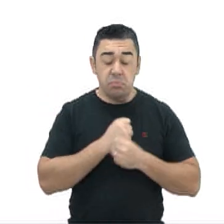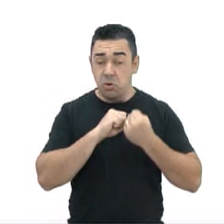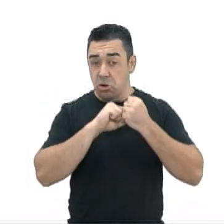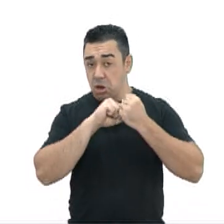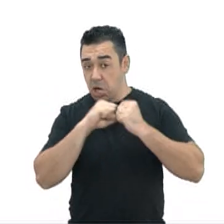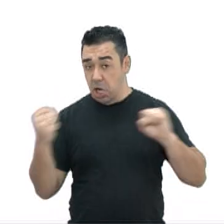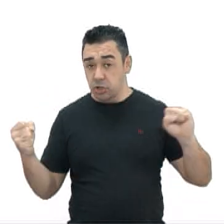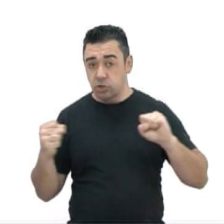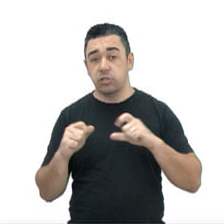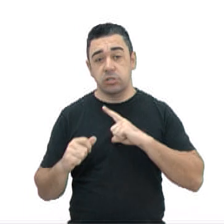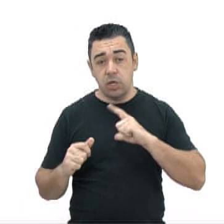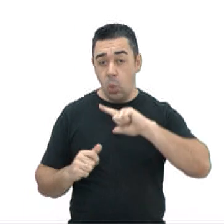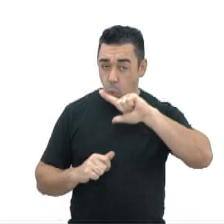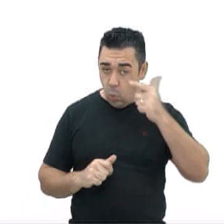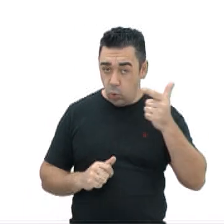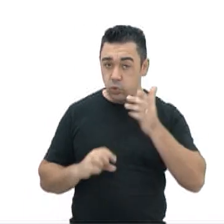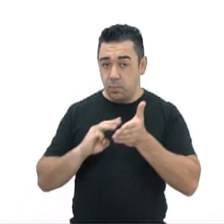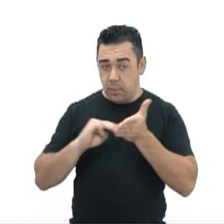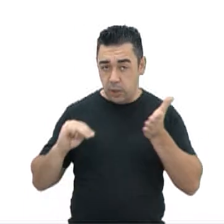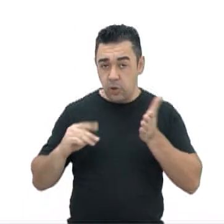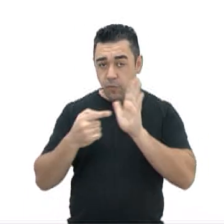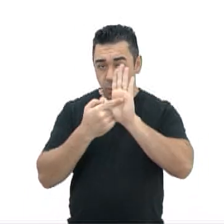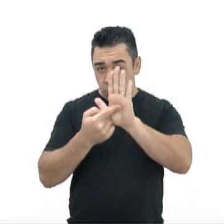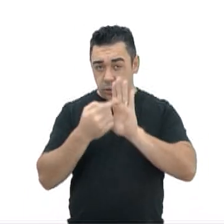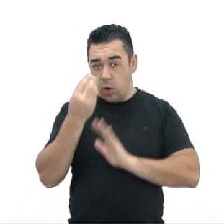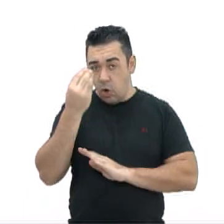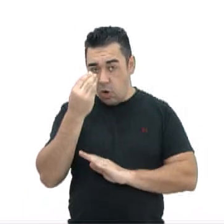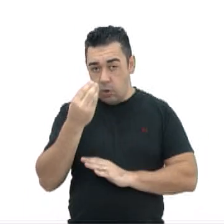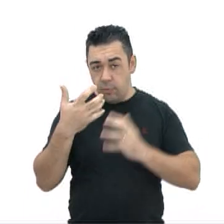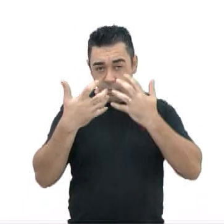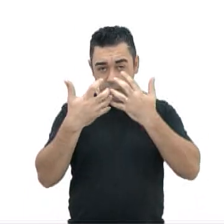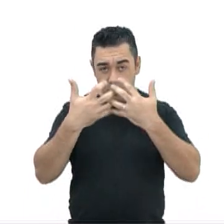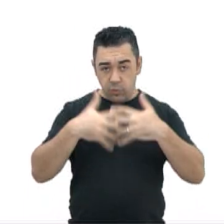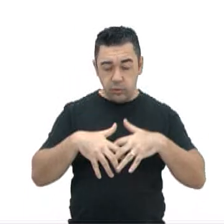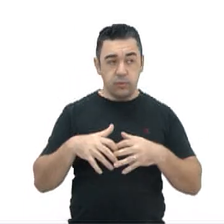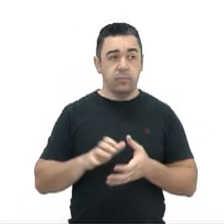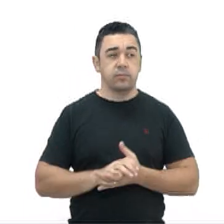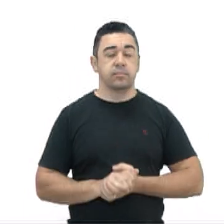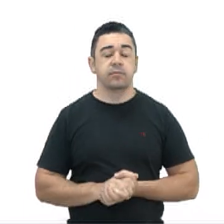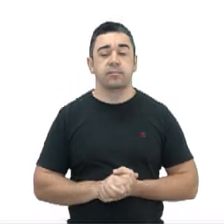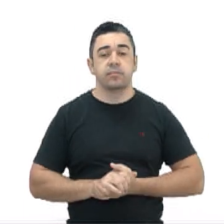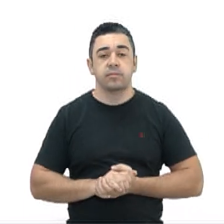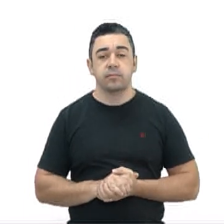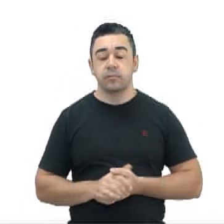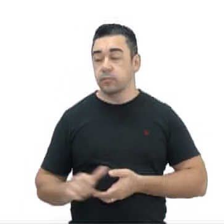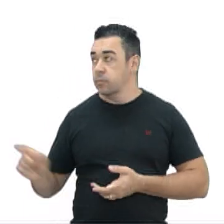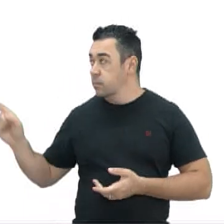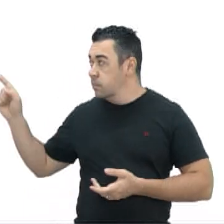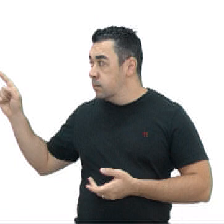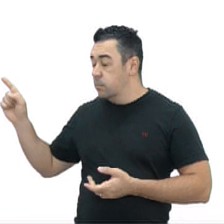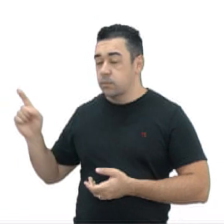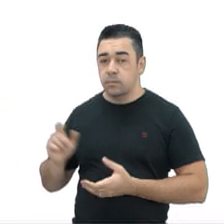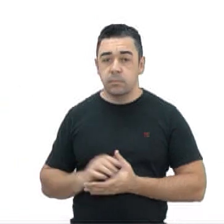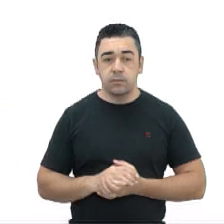dentro da raiz. Eu vou mostrar aqui para vocês como é que funciona, tá? 1024, vamos lá.